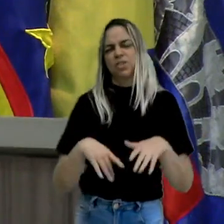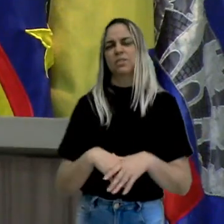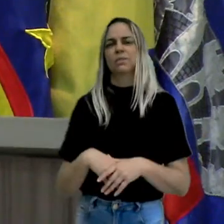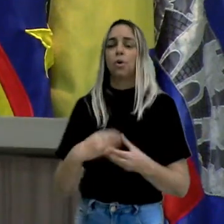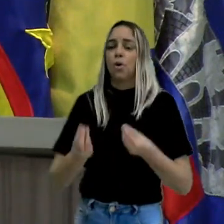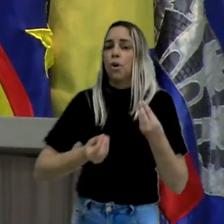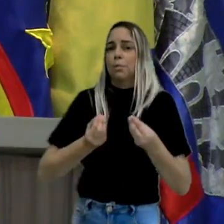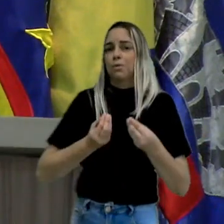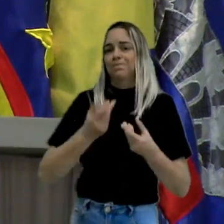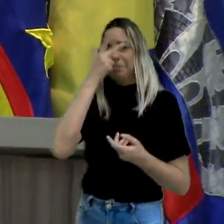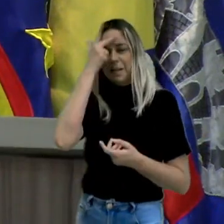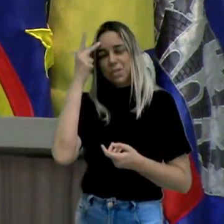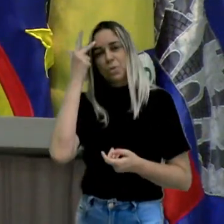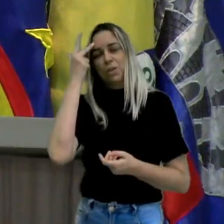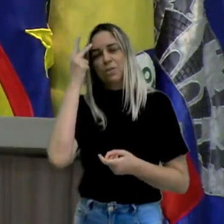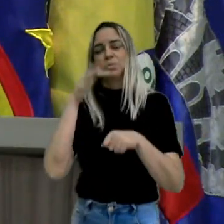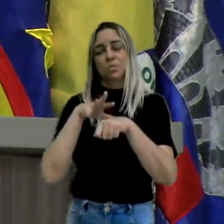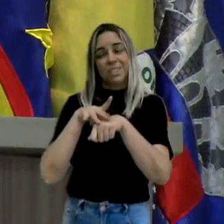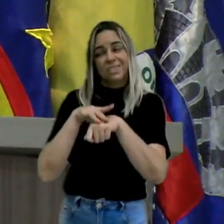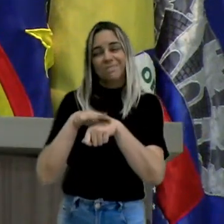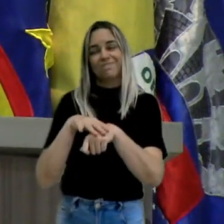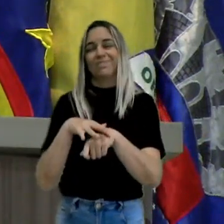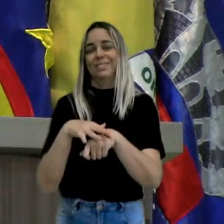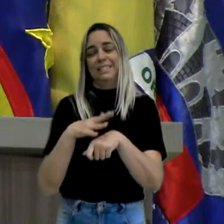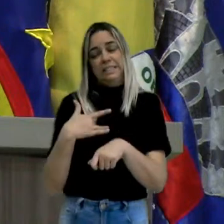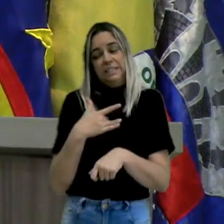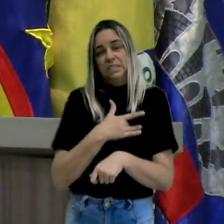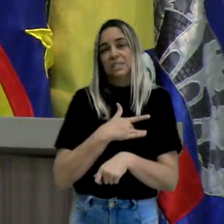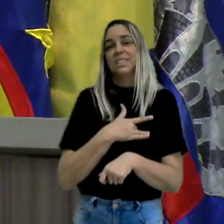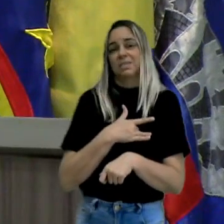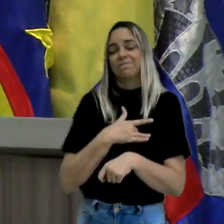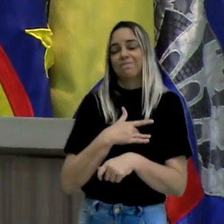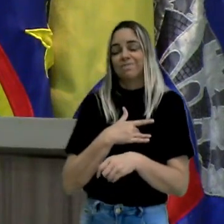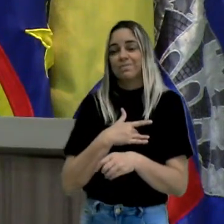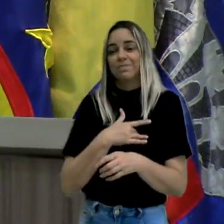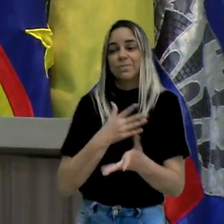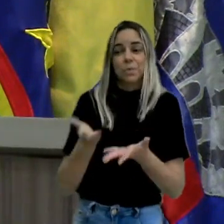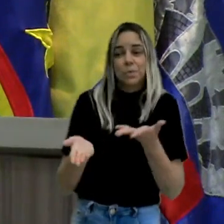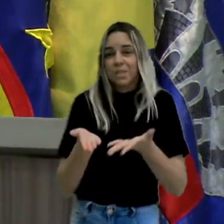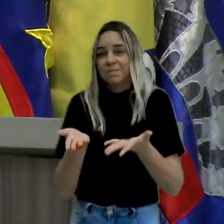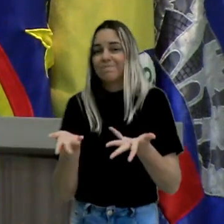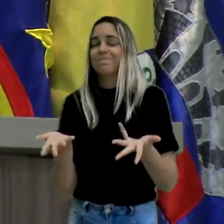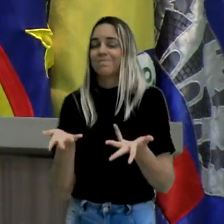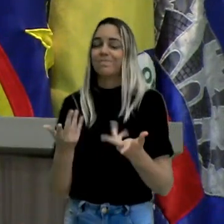que o paciente está com problema de saúde para que venha a ser feita essa cirurgia.